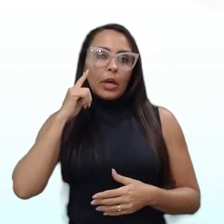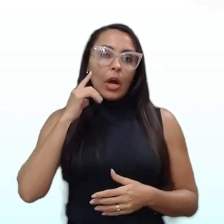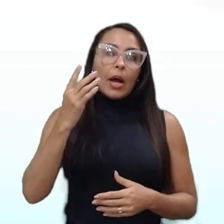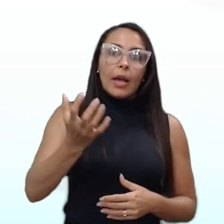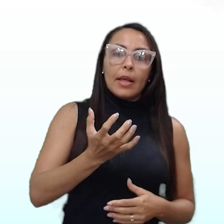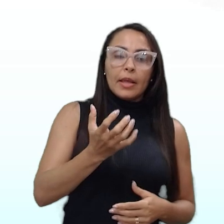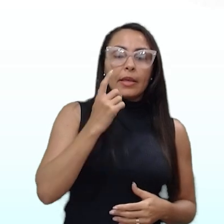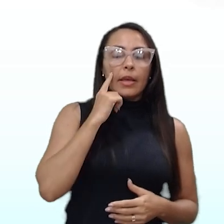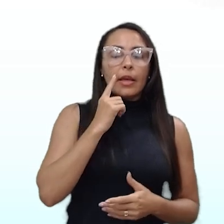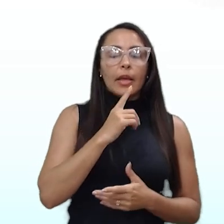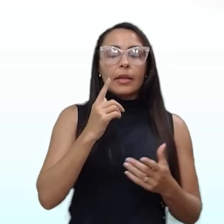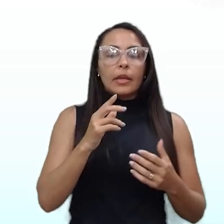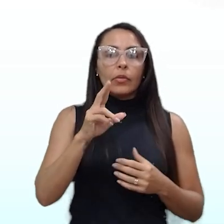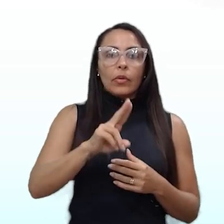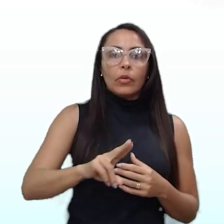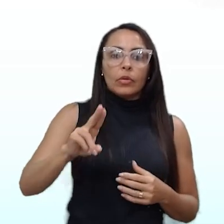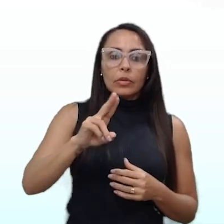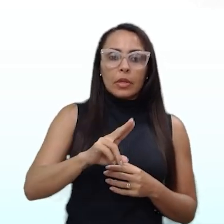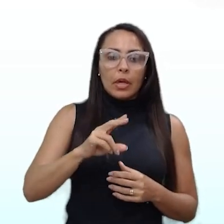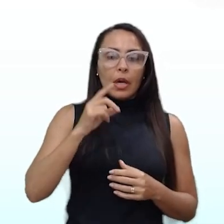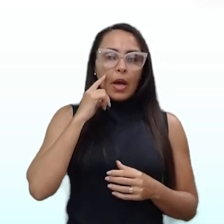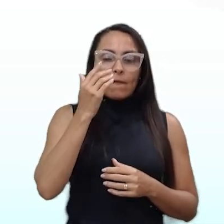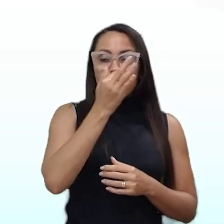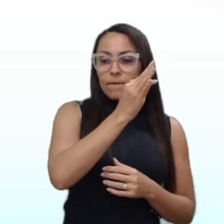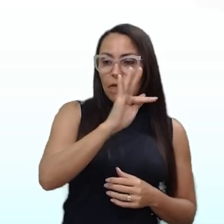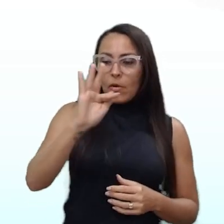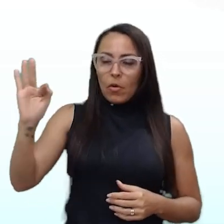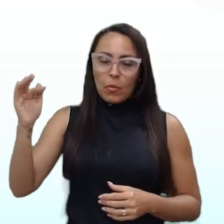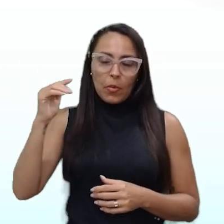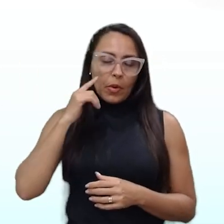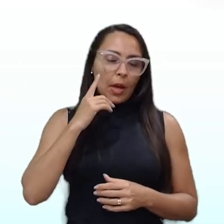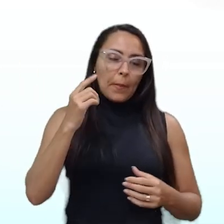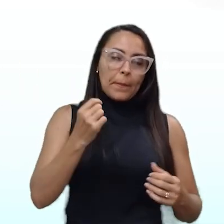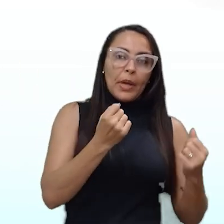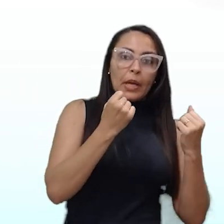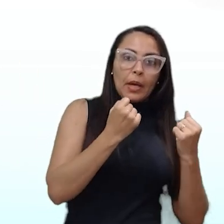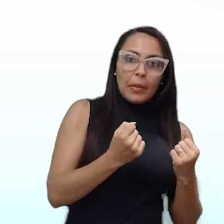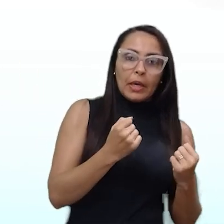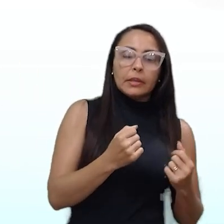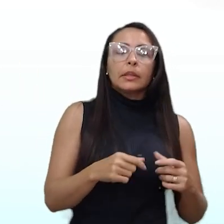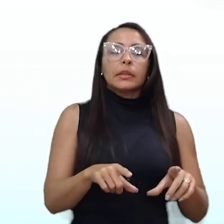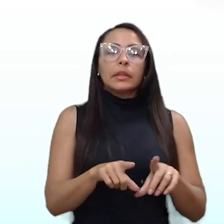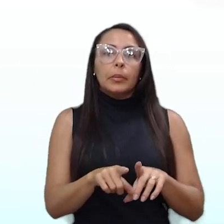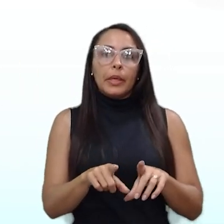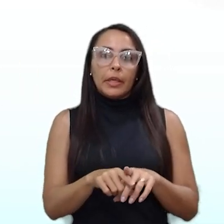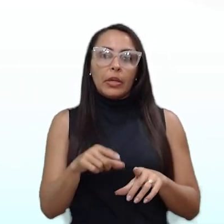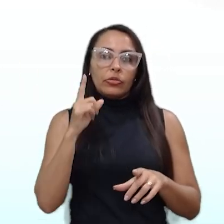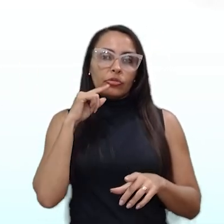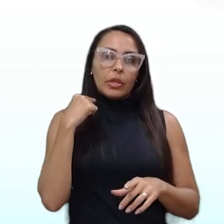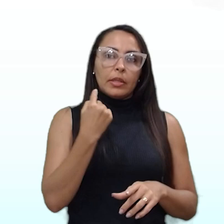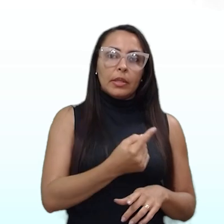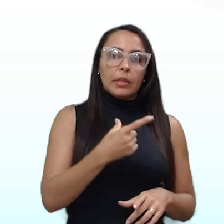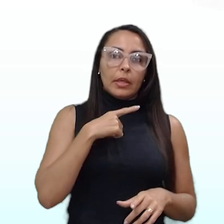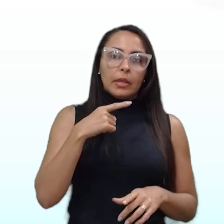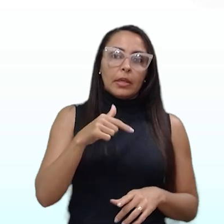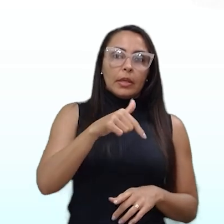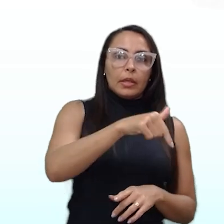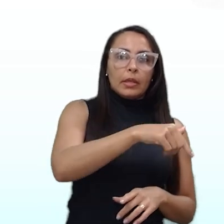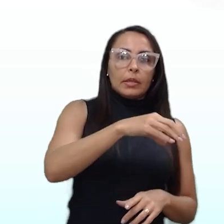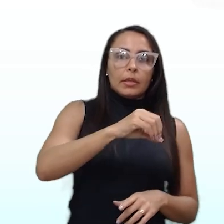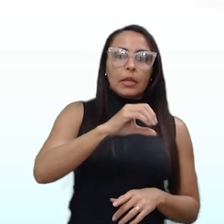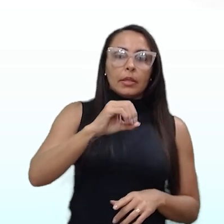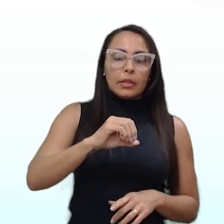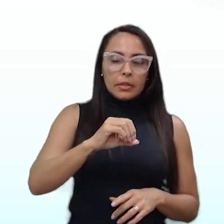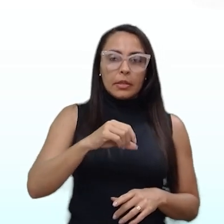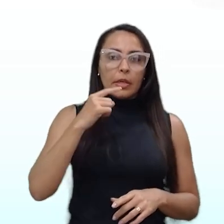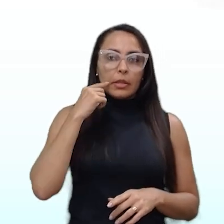quer o calor latente, vamos usar o que moleza, pegando a massa da substância, que pode ser mantida em grama, e a gente vai ter 700 igual a 10L,